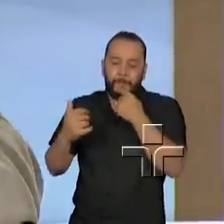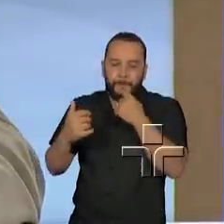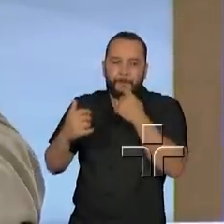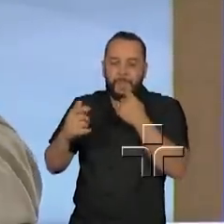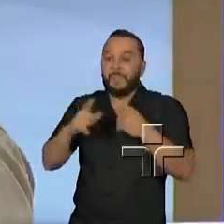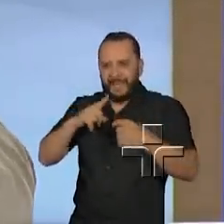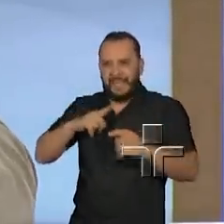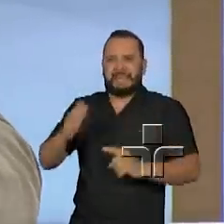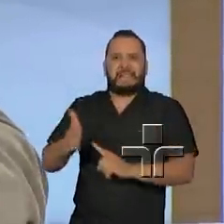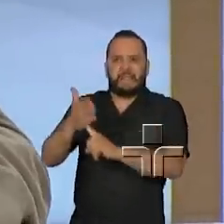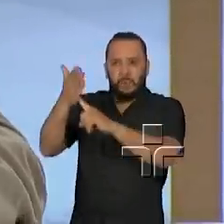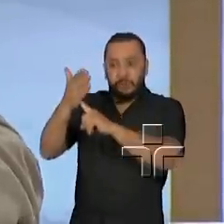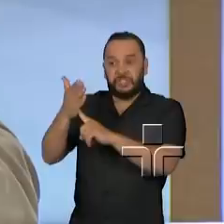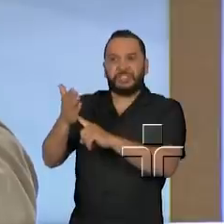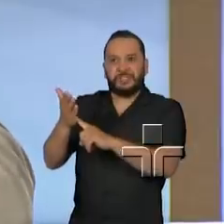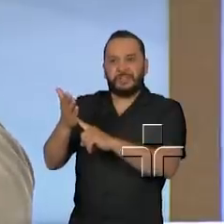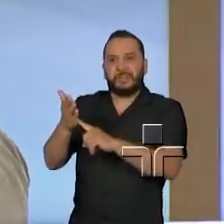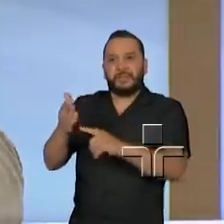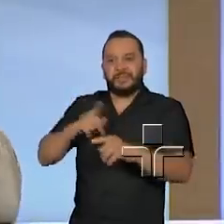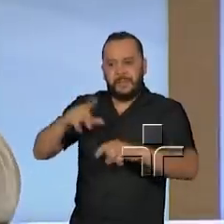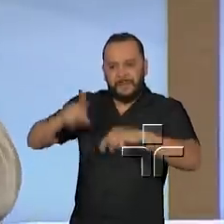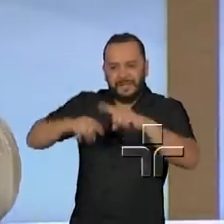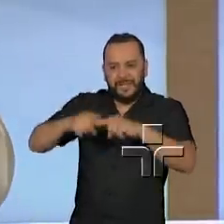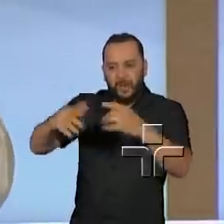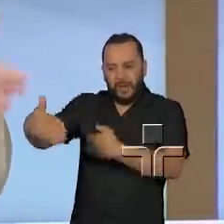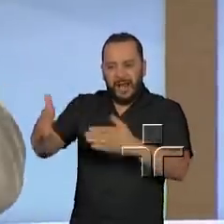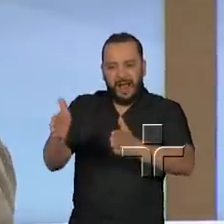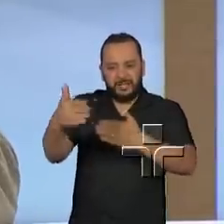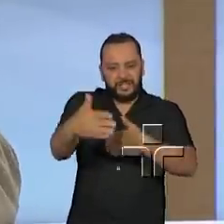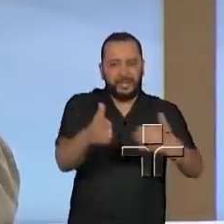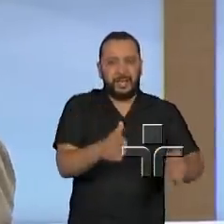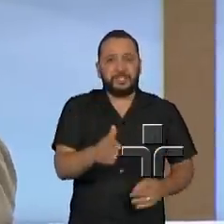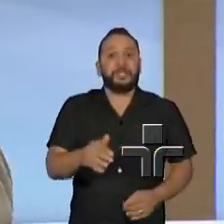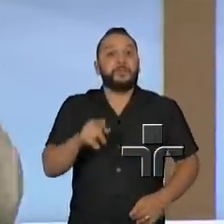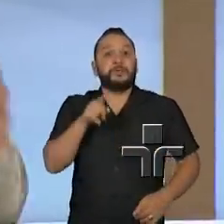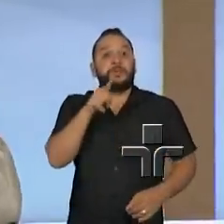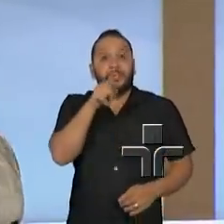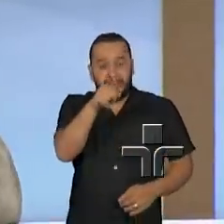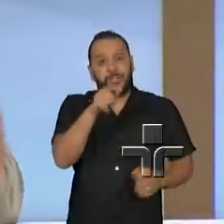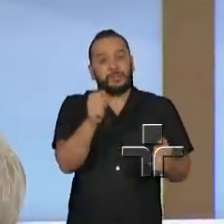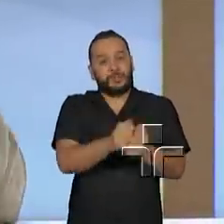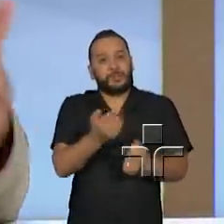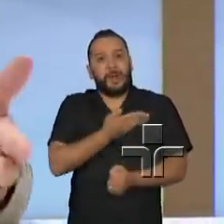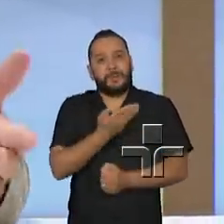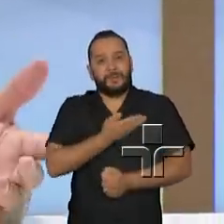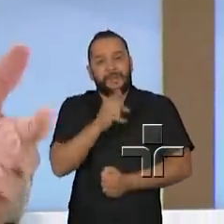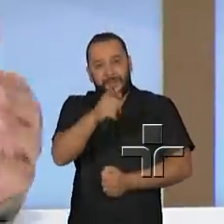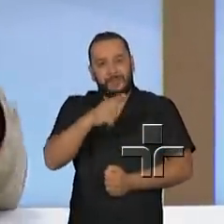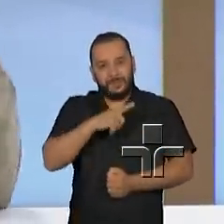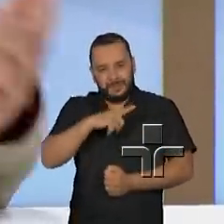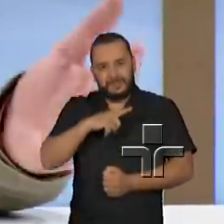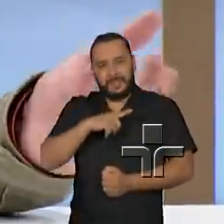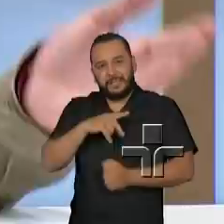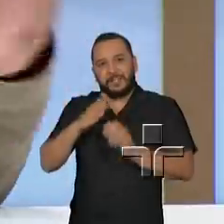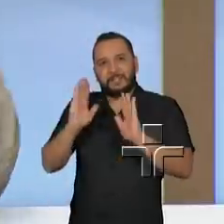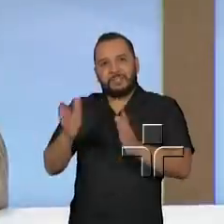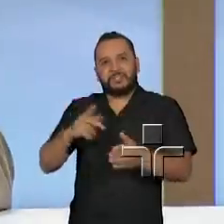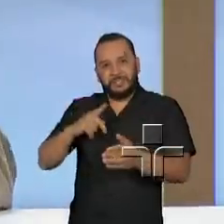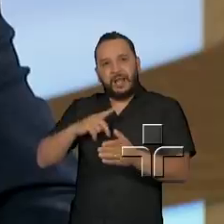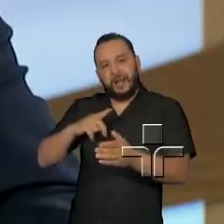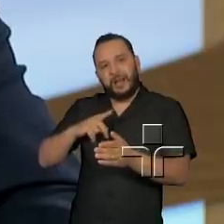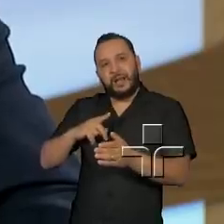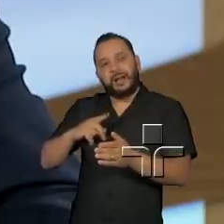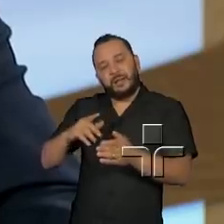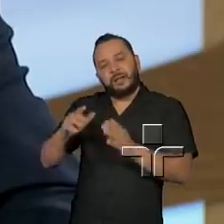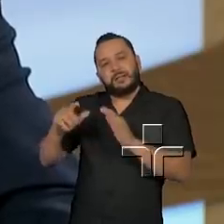muitos equipamentos em caixa ainda, né? Naquele momento você e 9 colegas seus, recentemente rompido com o Miguel Nicoleles, que foi o cientista que estava envolvido